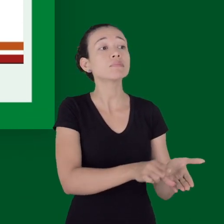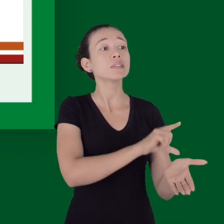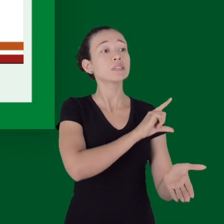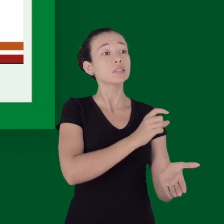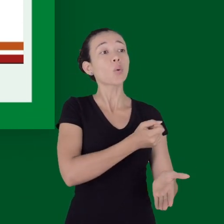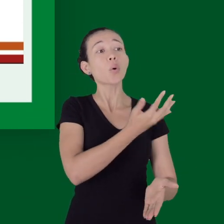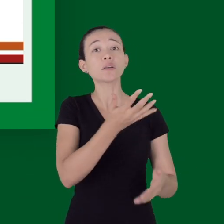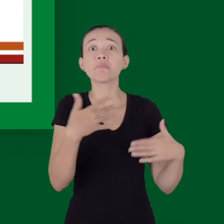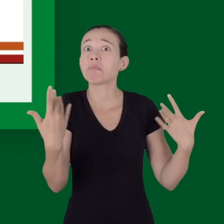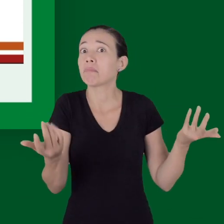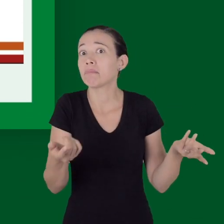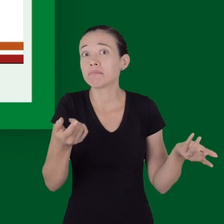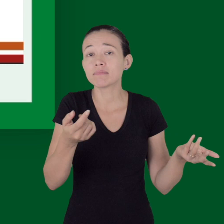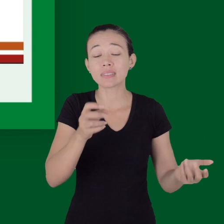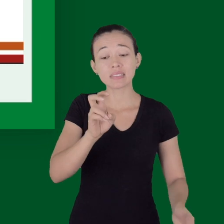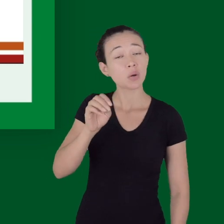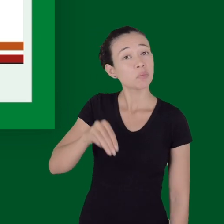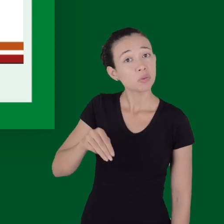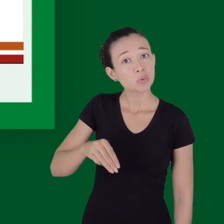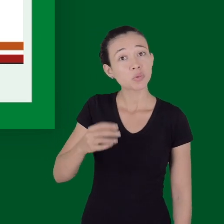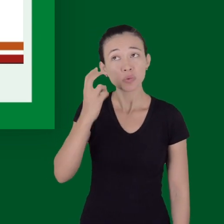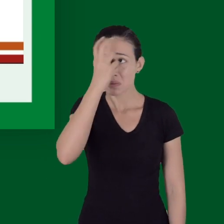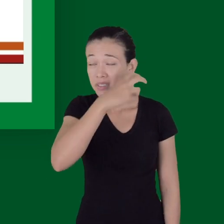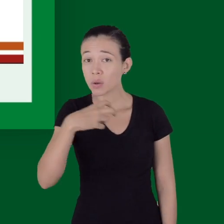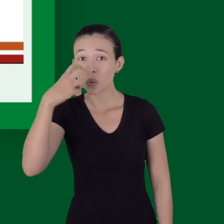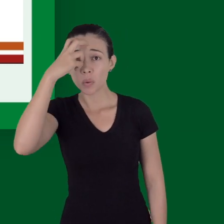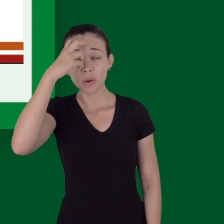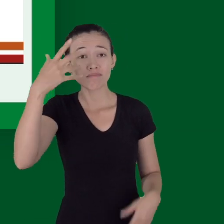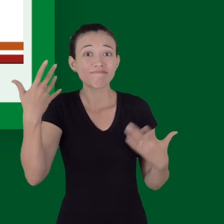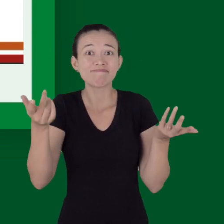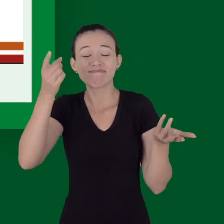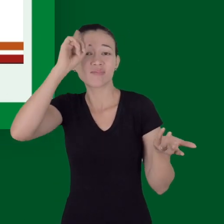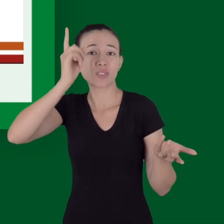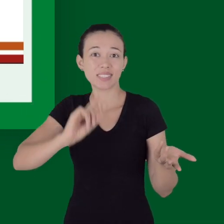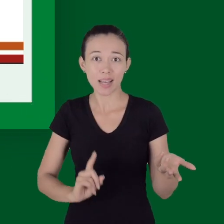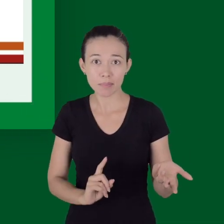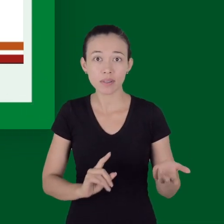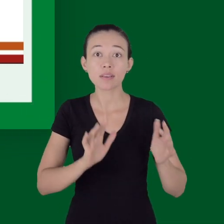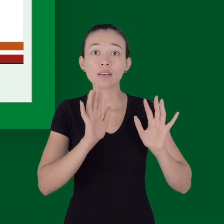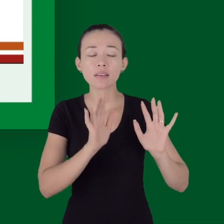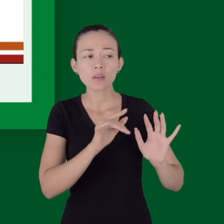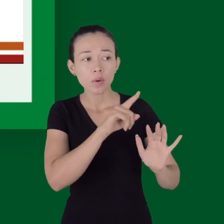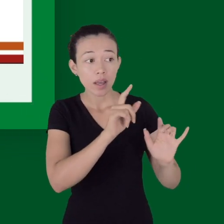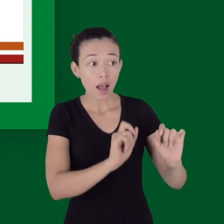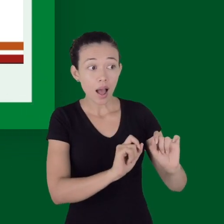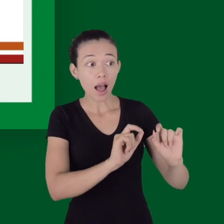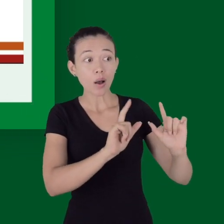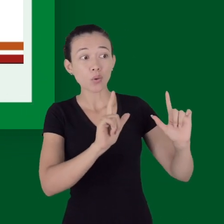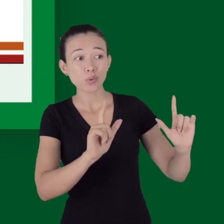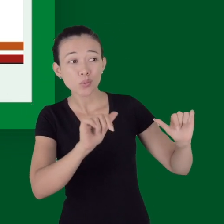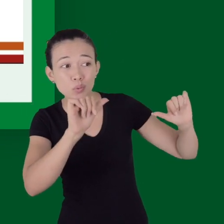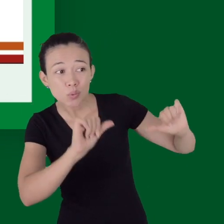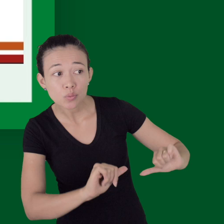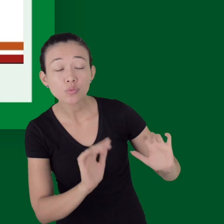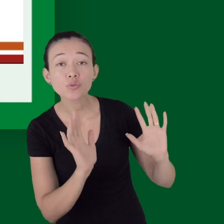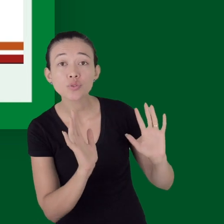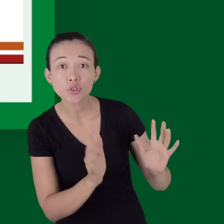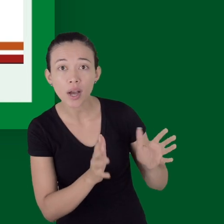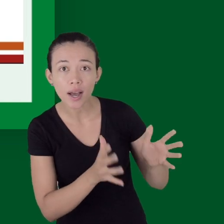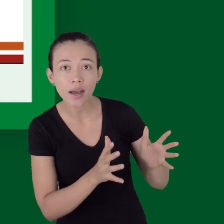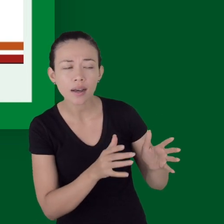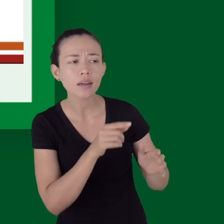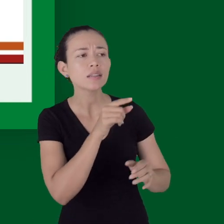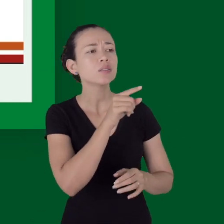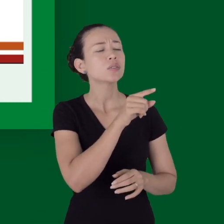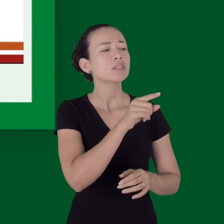horas, não dá para saber, pela avaliação clínica, quanto tempo foi. Então, quando os sintomas são observados ao acordar, será considerado o último momento em